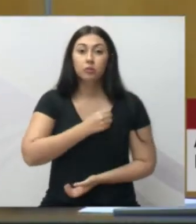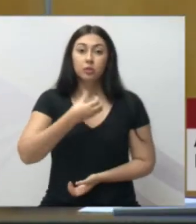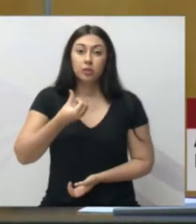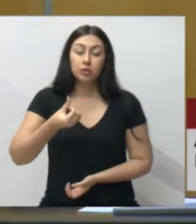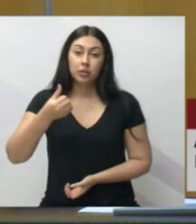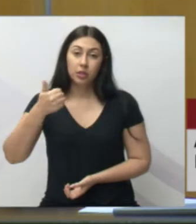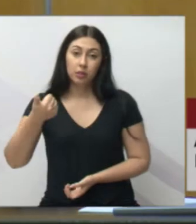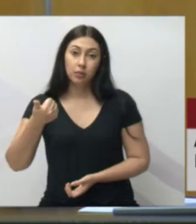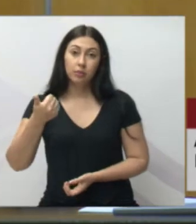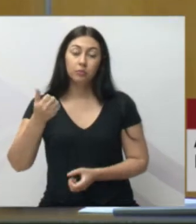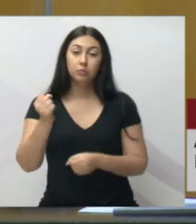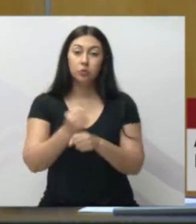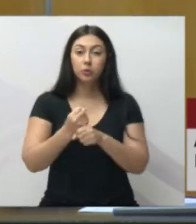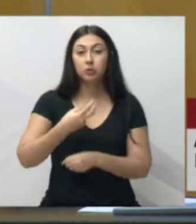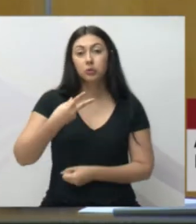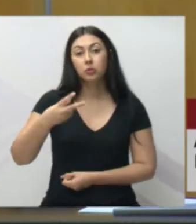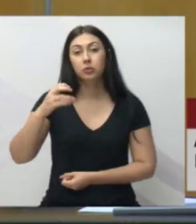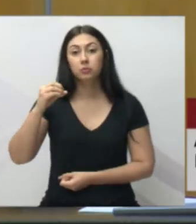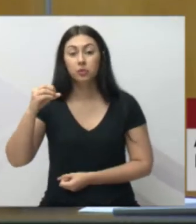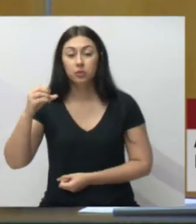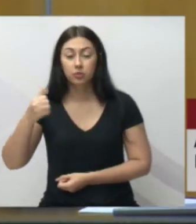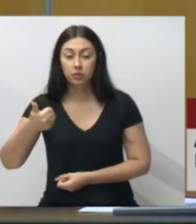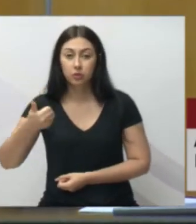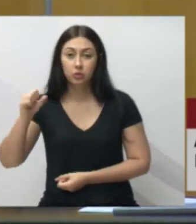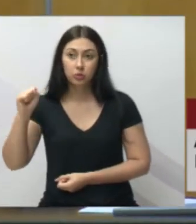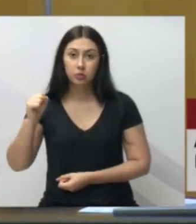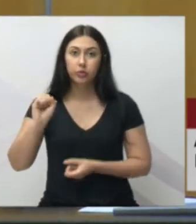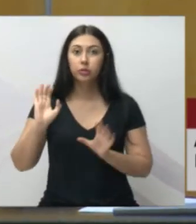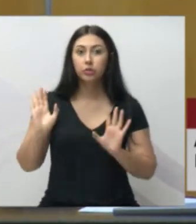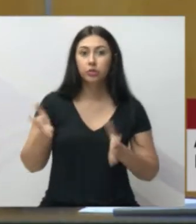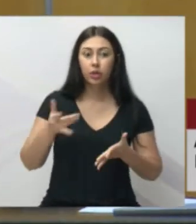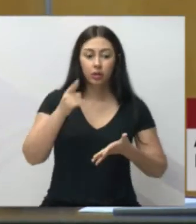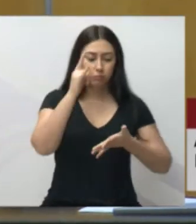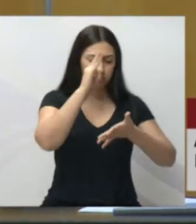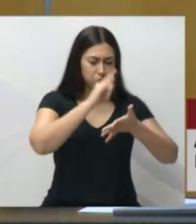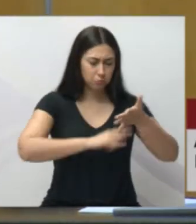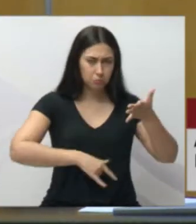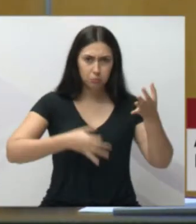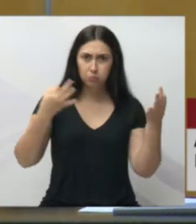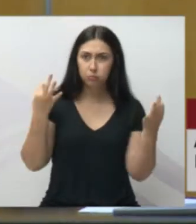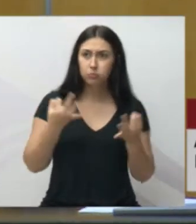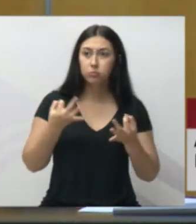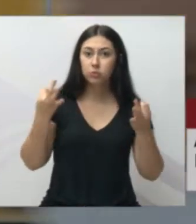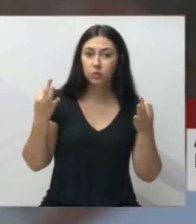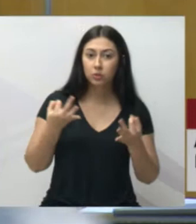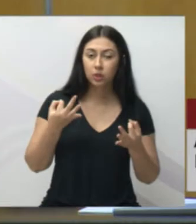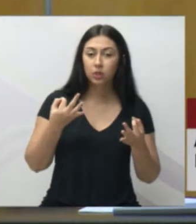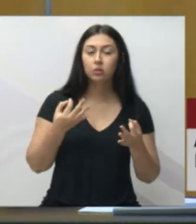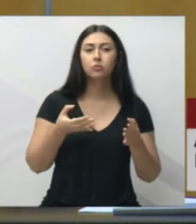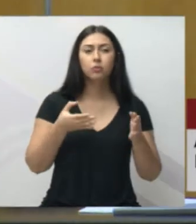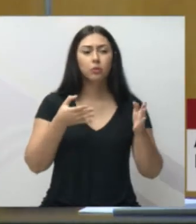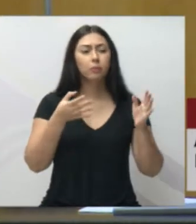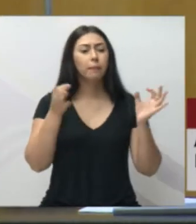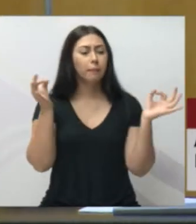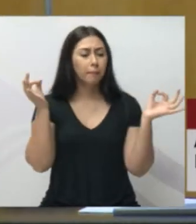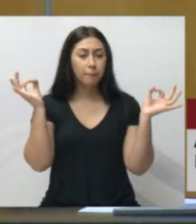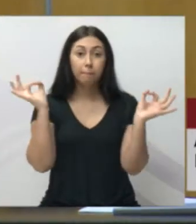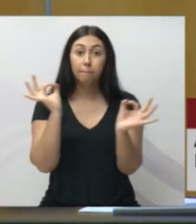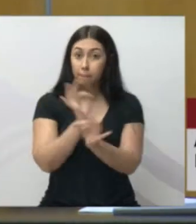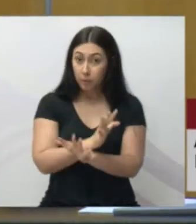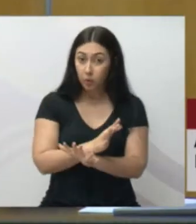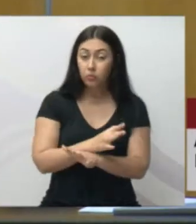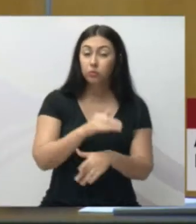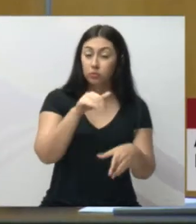se encontra regularmente protocolado desde o ano 2018, estando devidamente instruído e apto a ser levado a